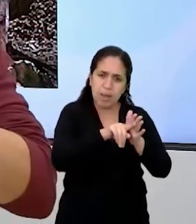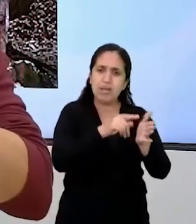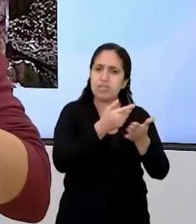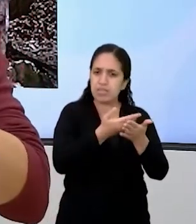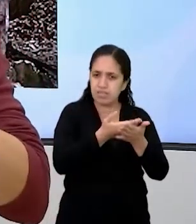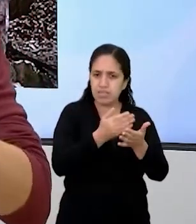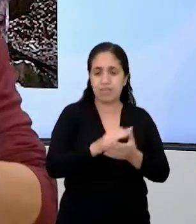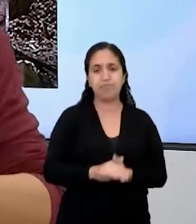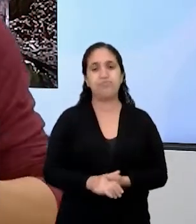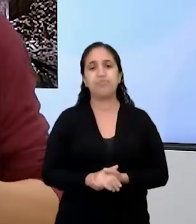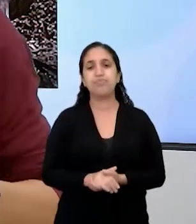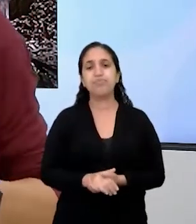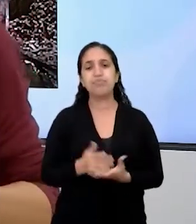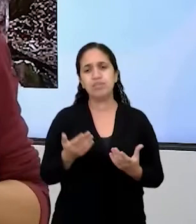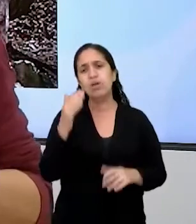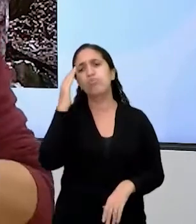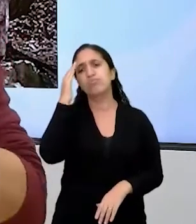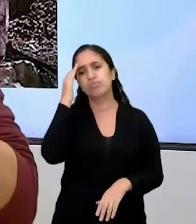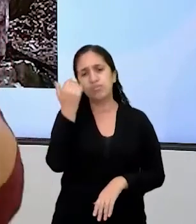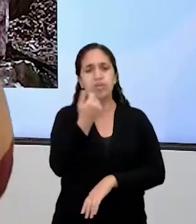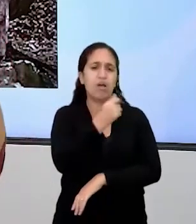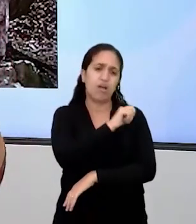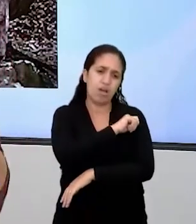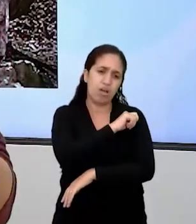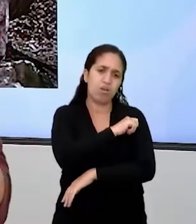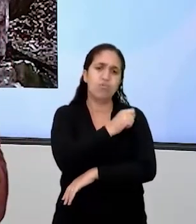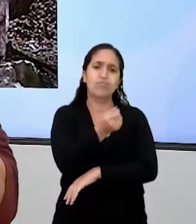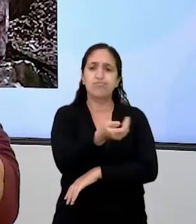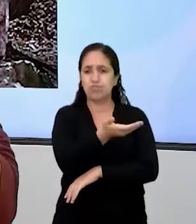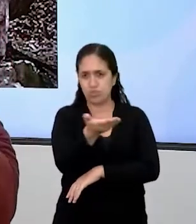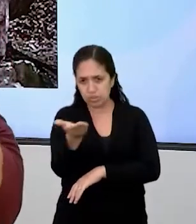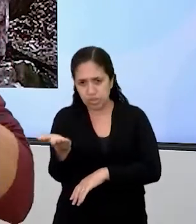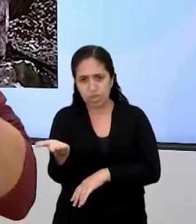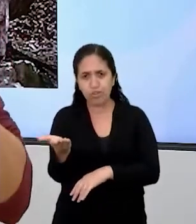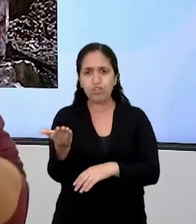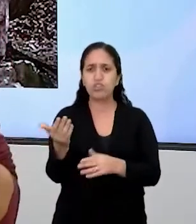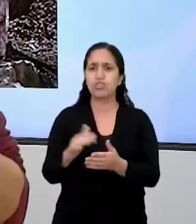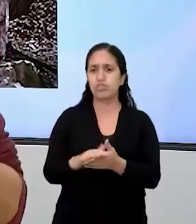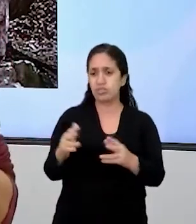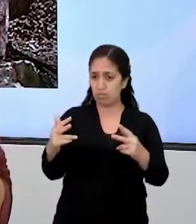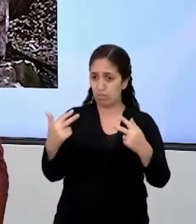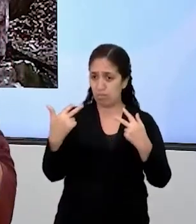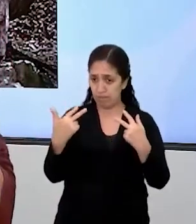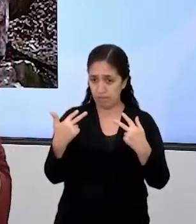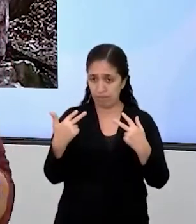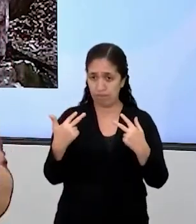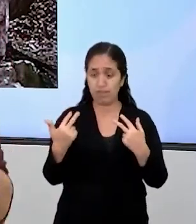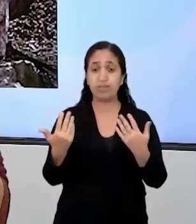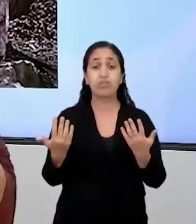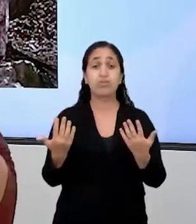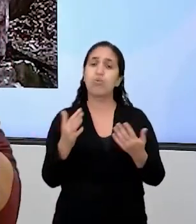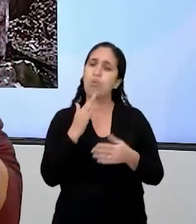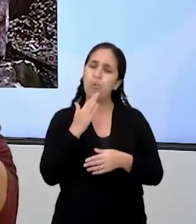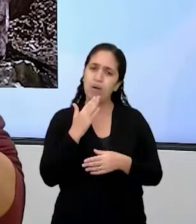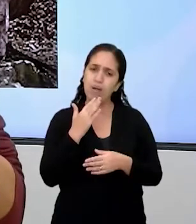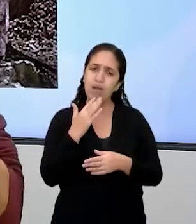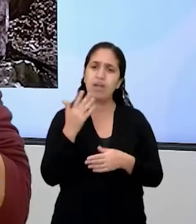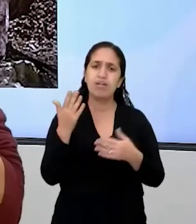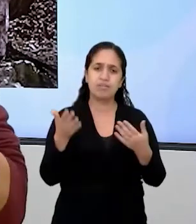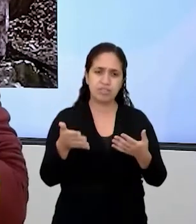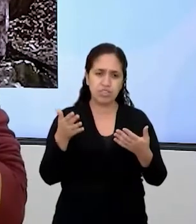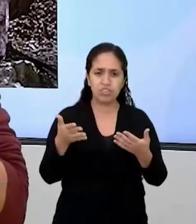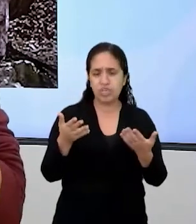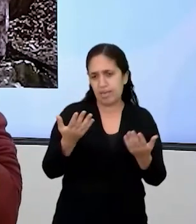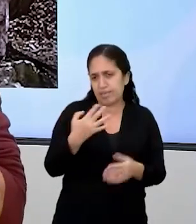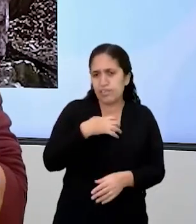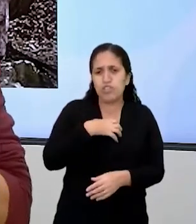sei que muitos estudantes que estão aí me ouvindo conhecem também esse